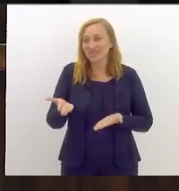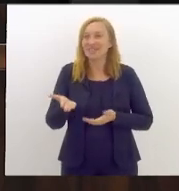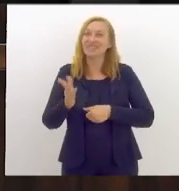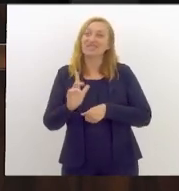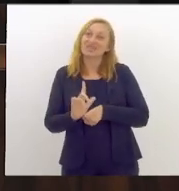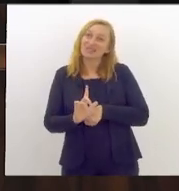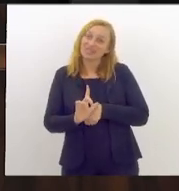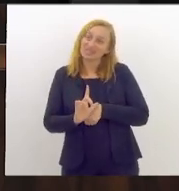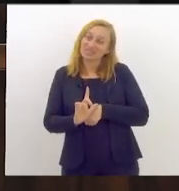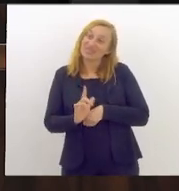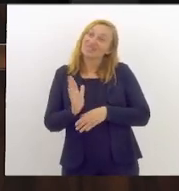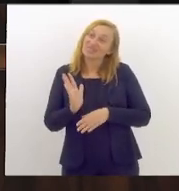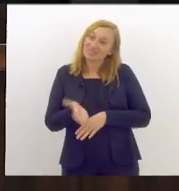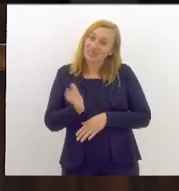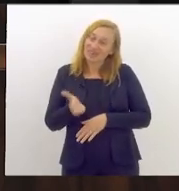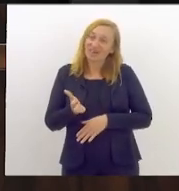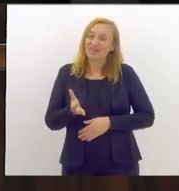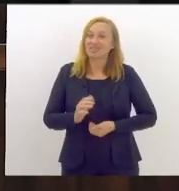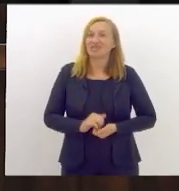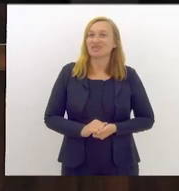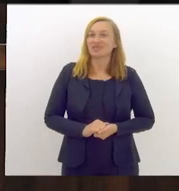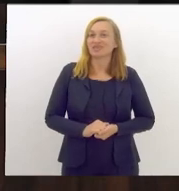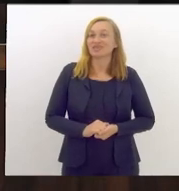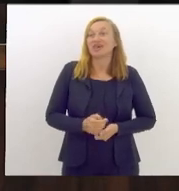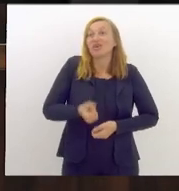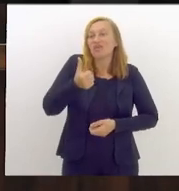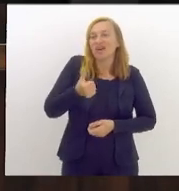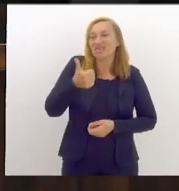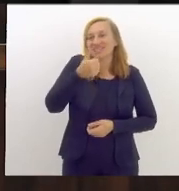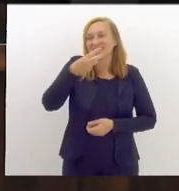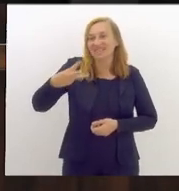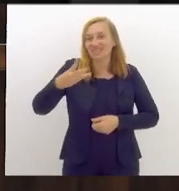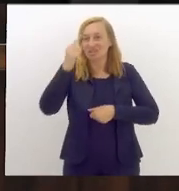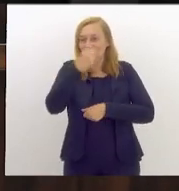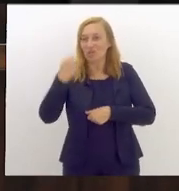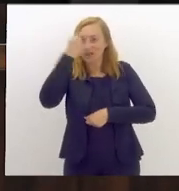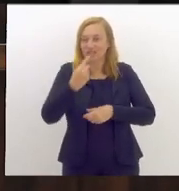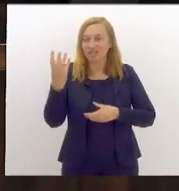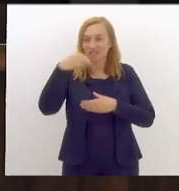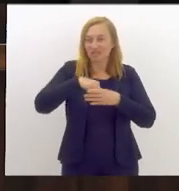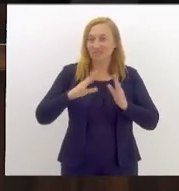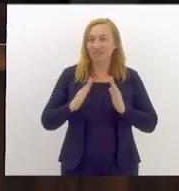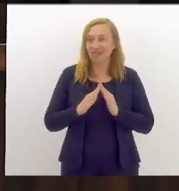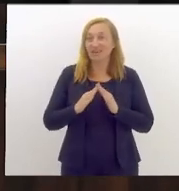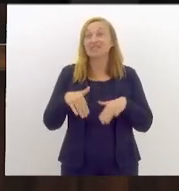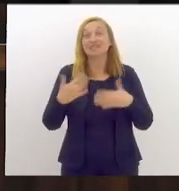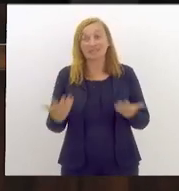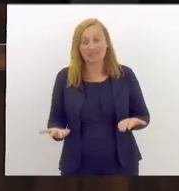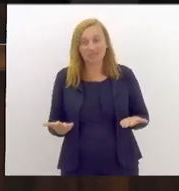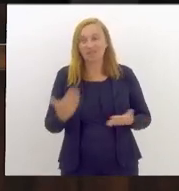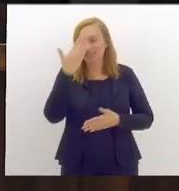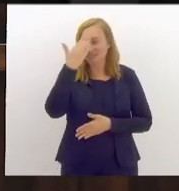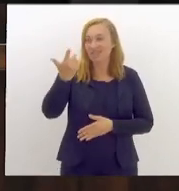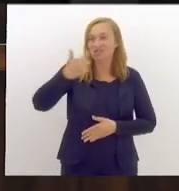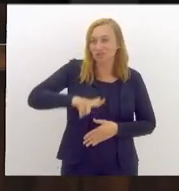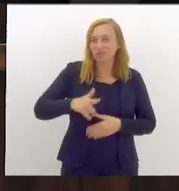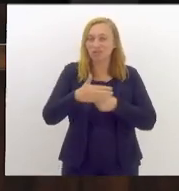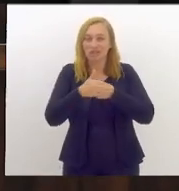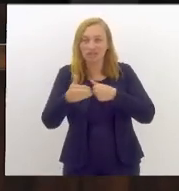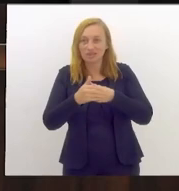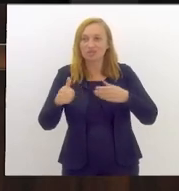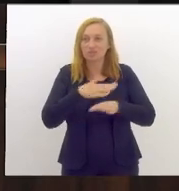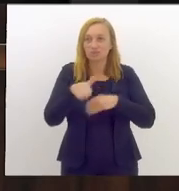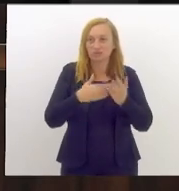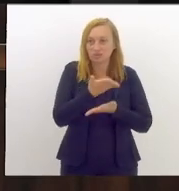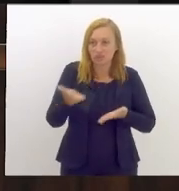já estou aqui quase 13 horas então agradecer mais uma vez o carinho de